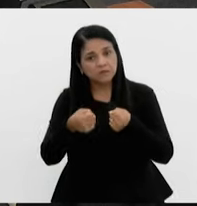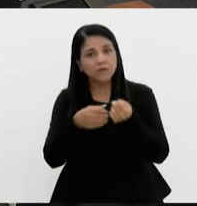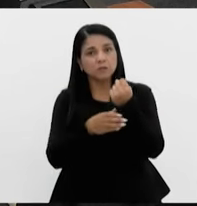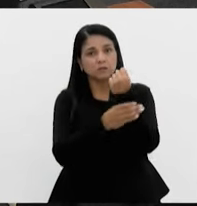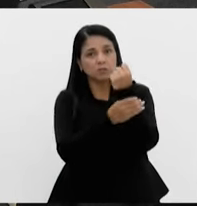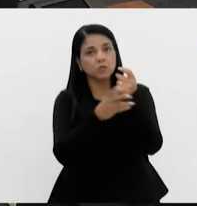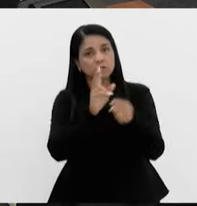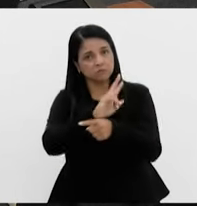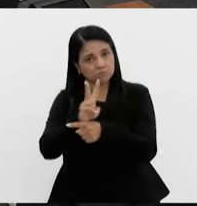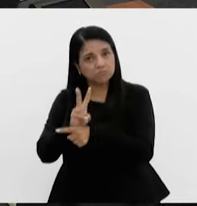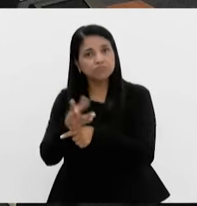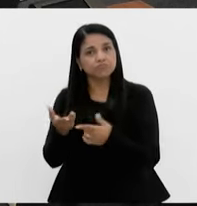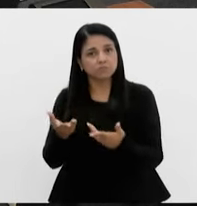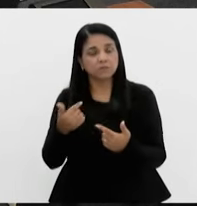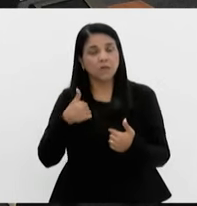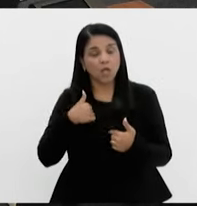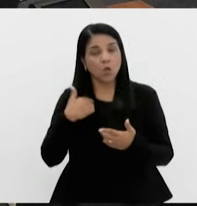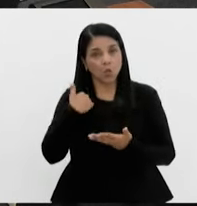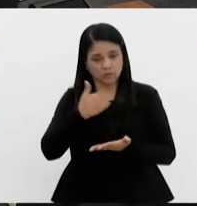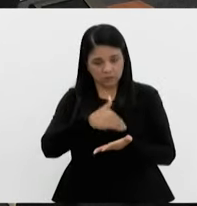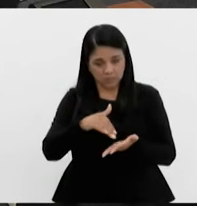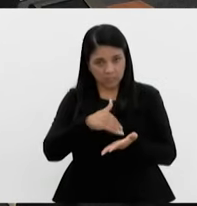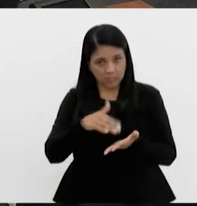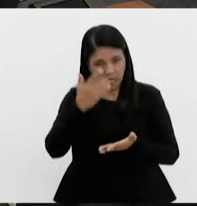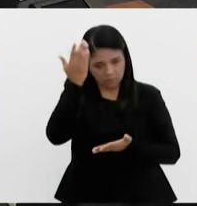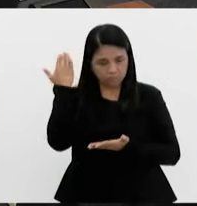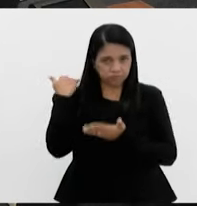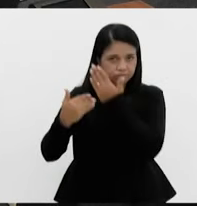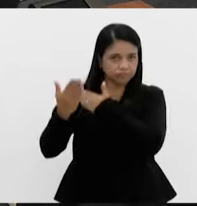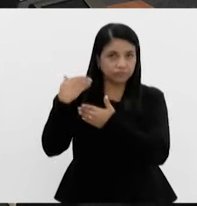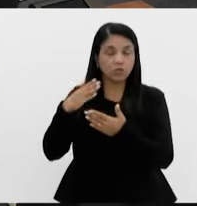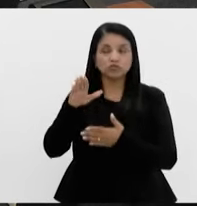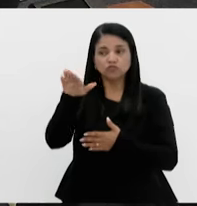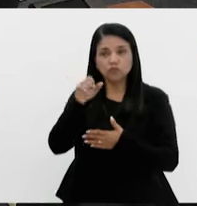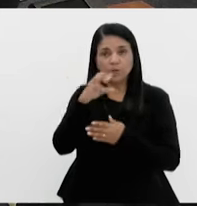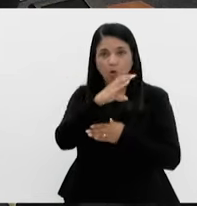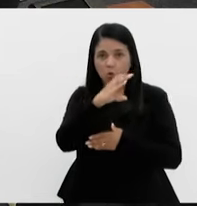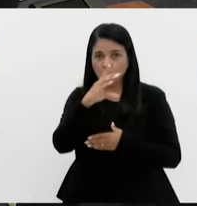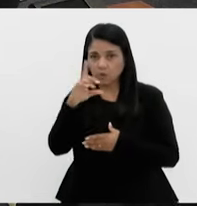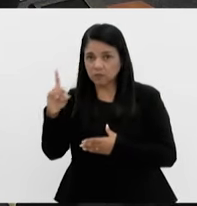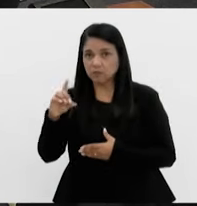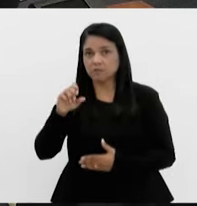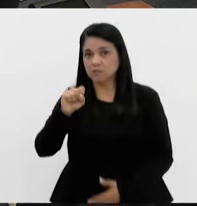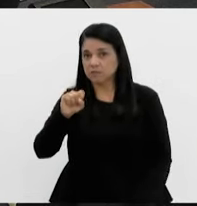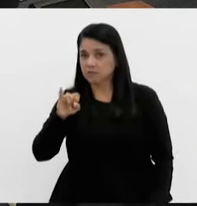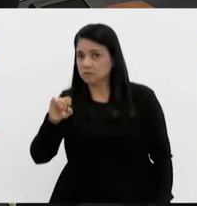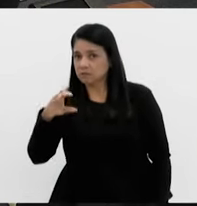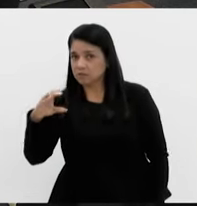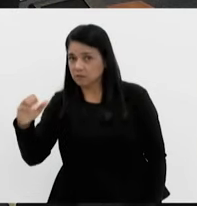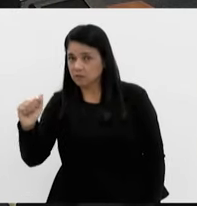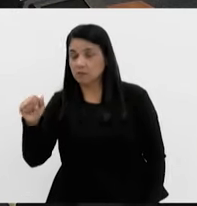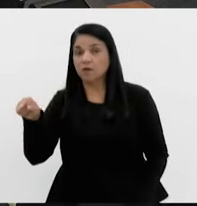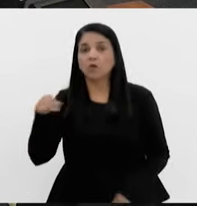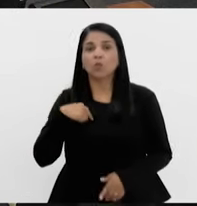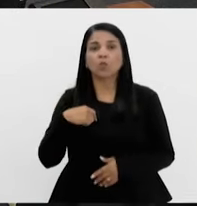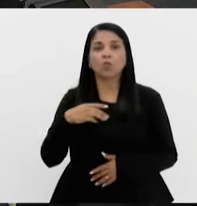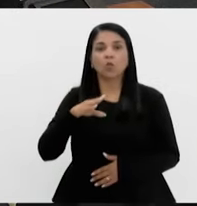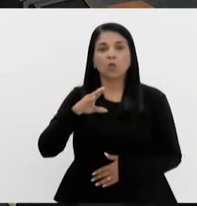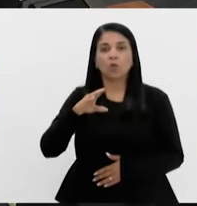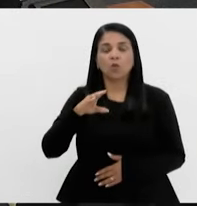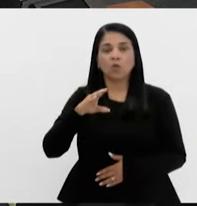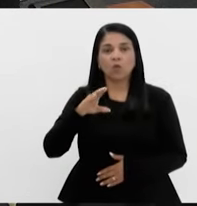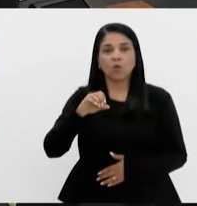secretário eu chamei para para ser coordenador da sica o Coronel padrone